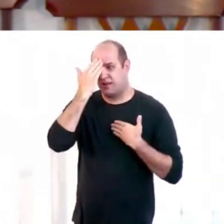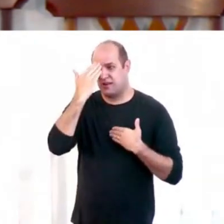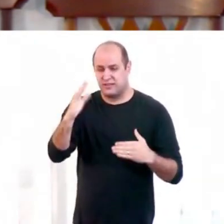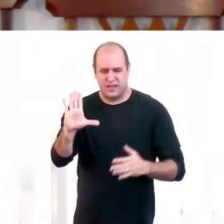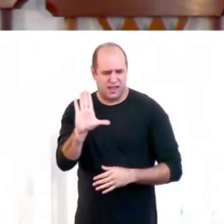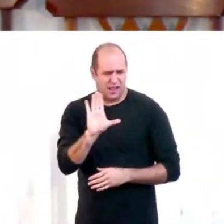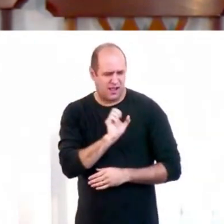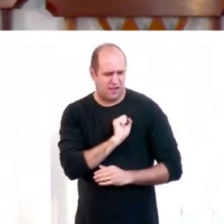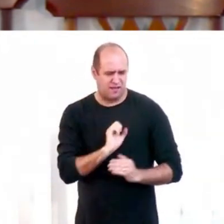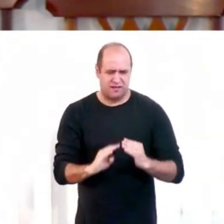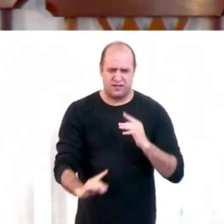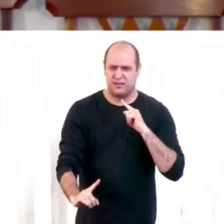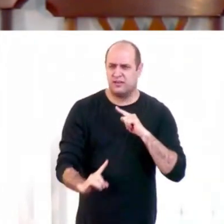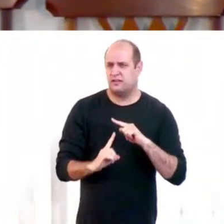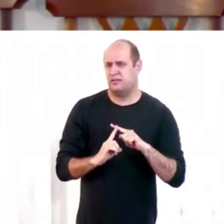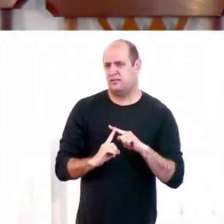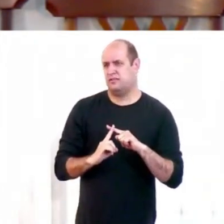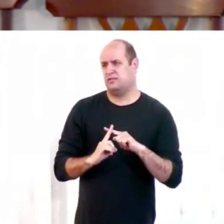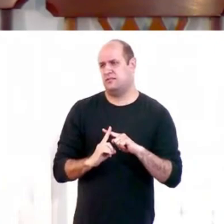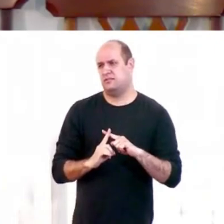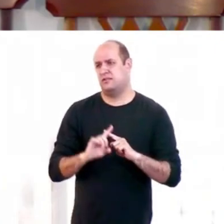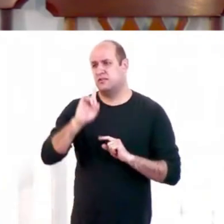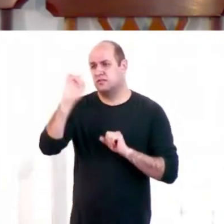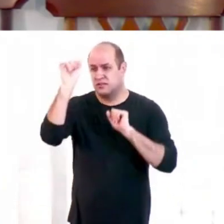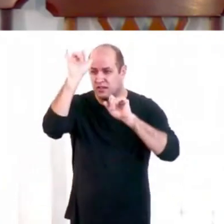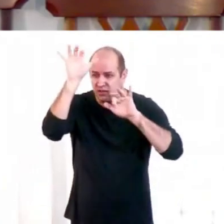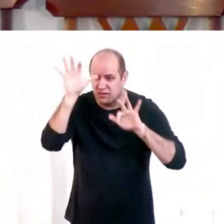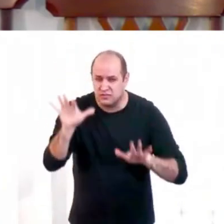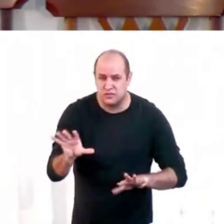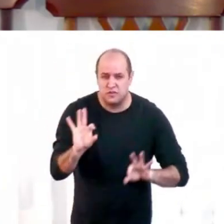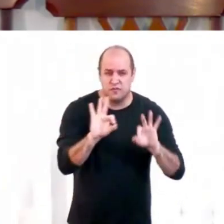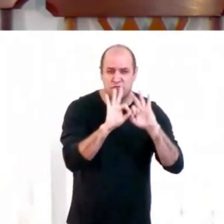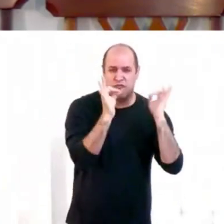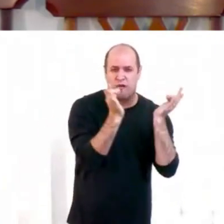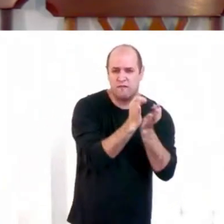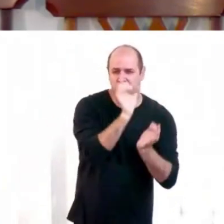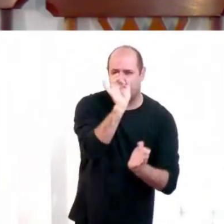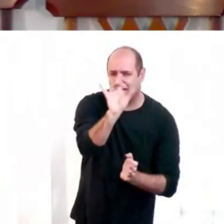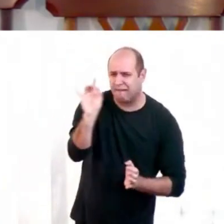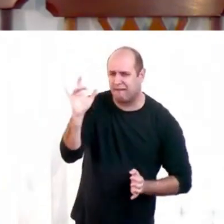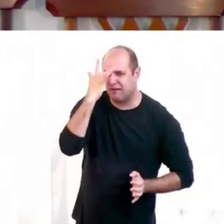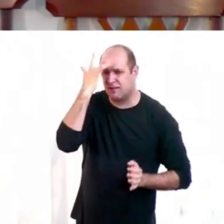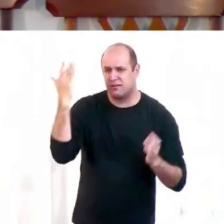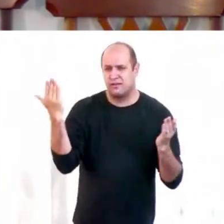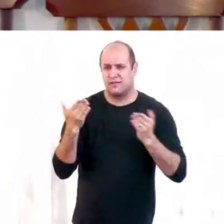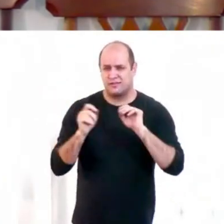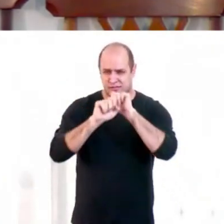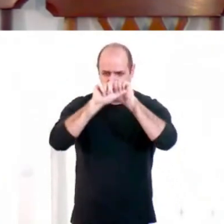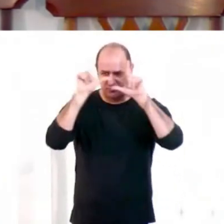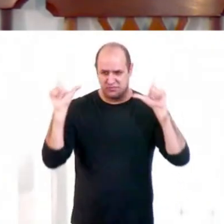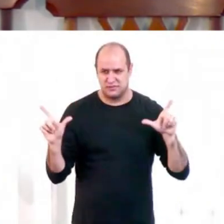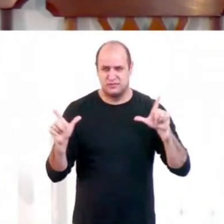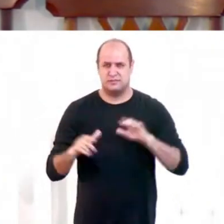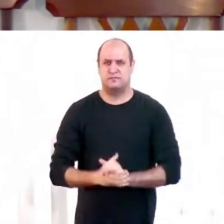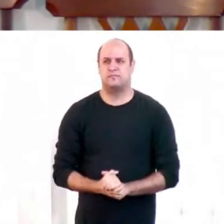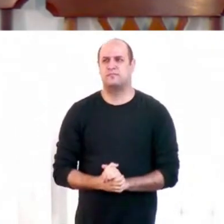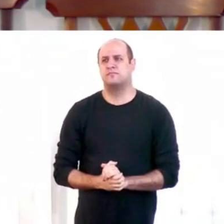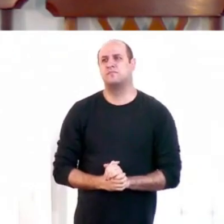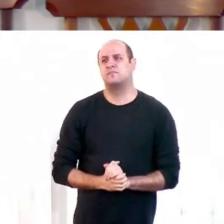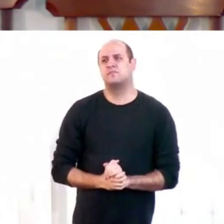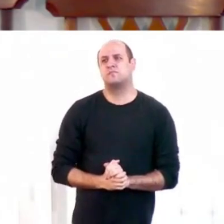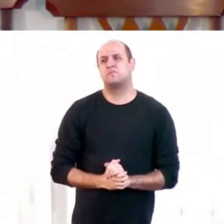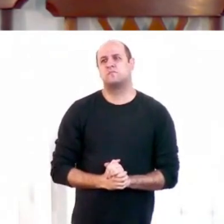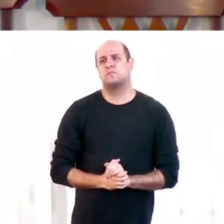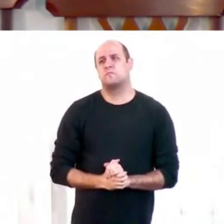nos acolhido. Que o Senhor abençoe a cada família, a cada um de vocês nesta manhã. Nós temos um motivo